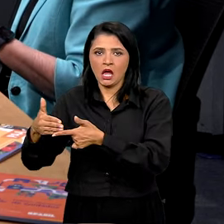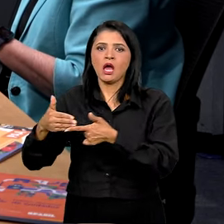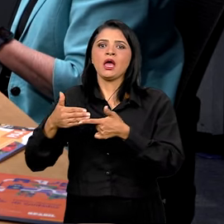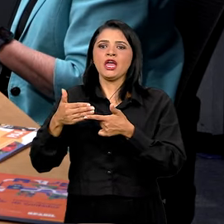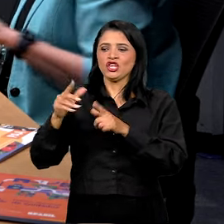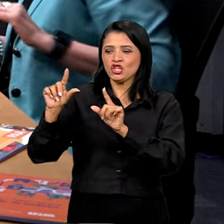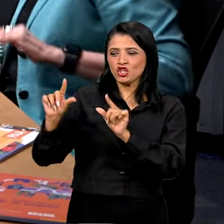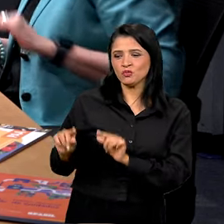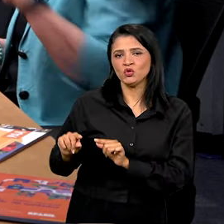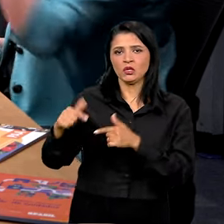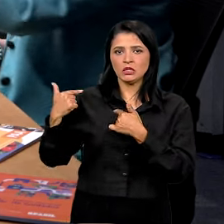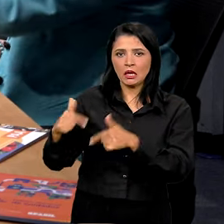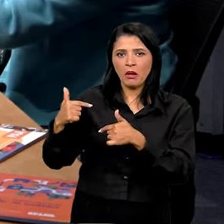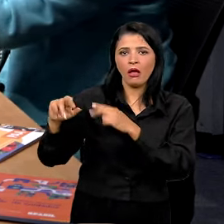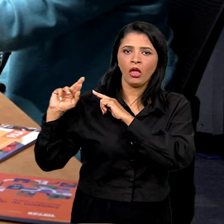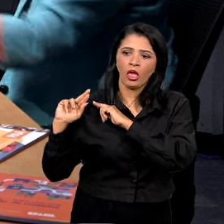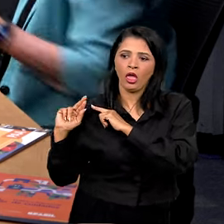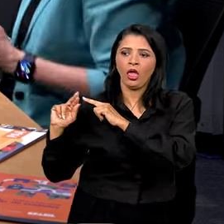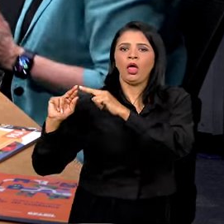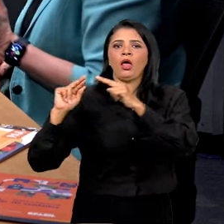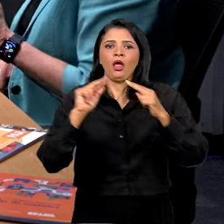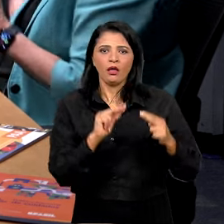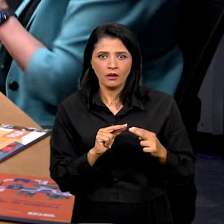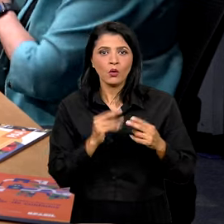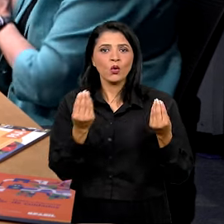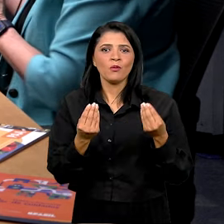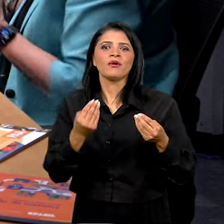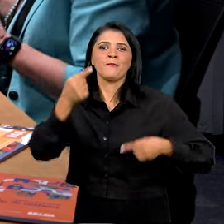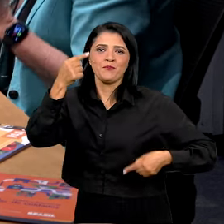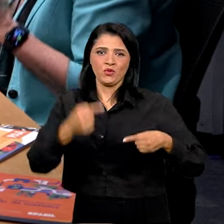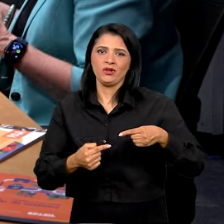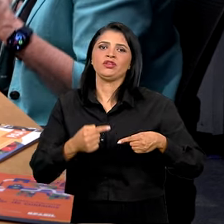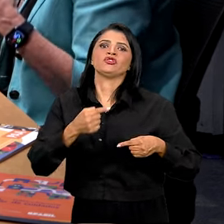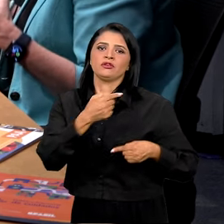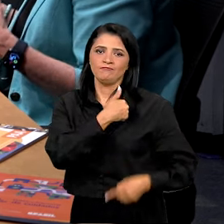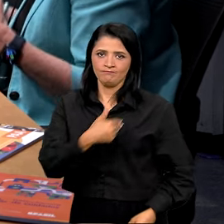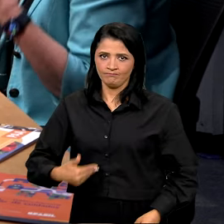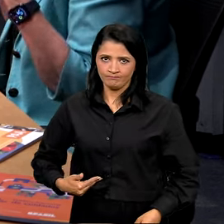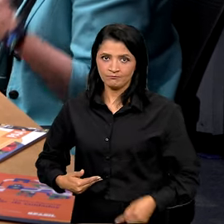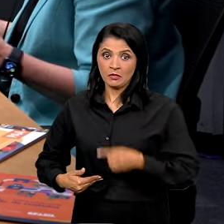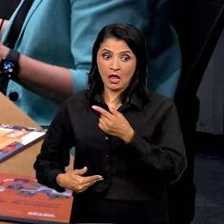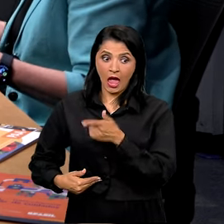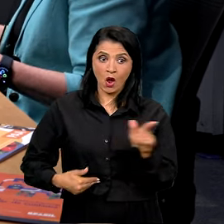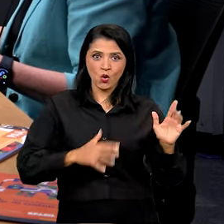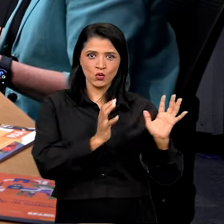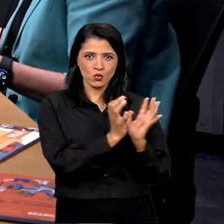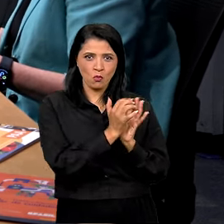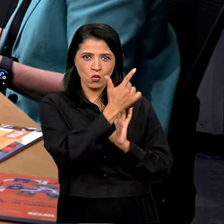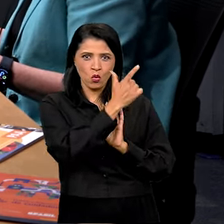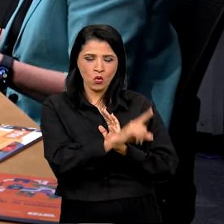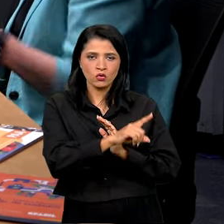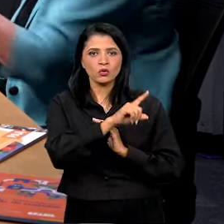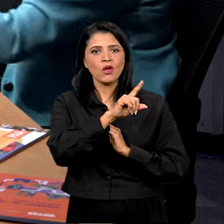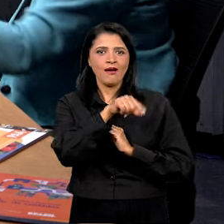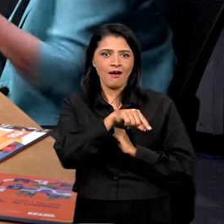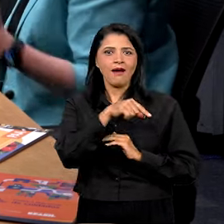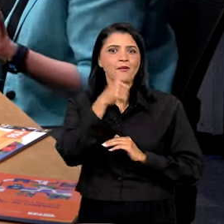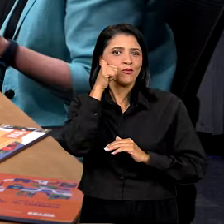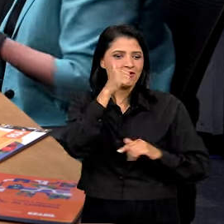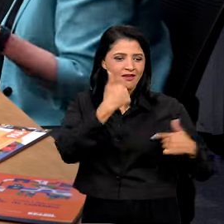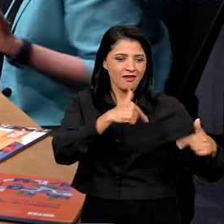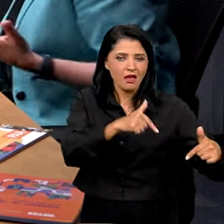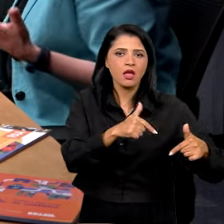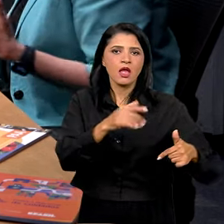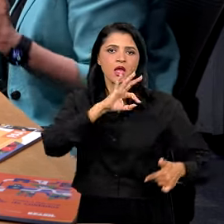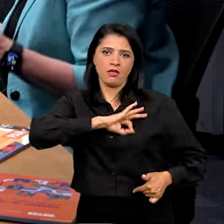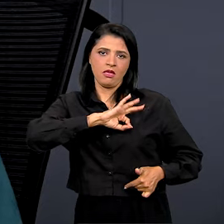sobrecarga de Trabalho através das políticas públicas do outro lado estão as trabalhadoras remuneradas do Cuidado